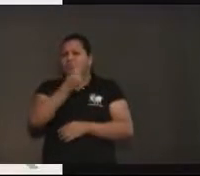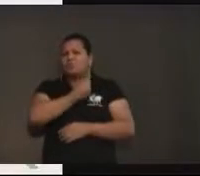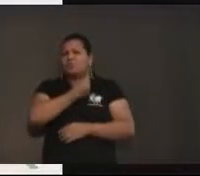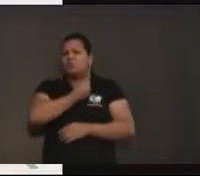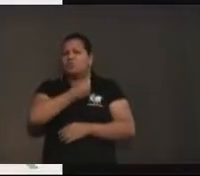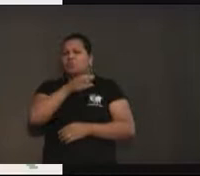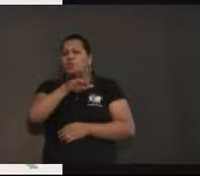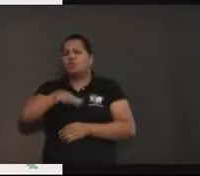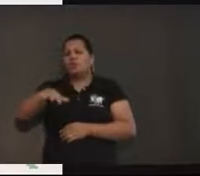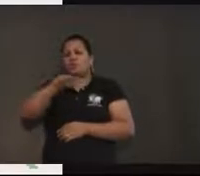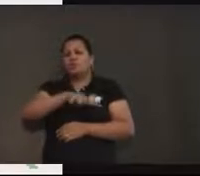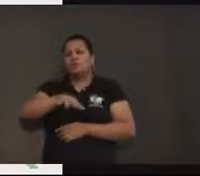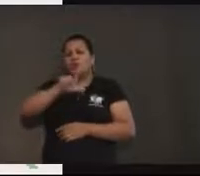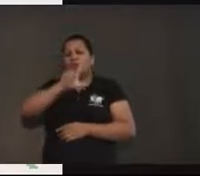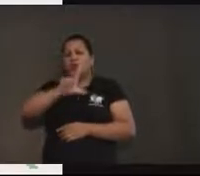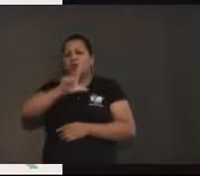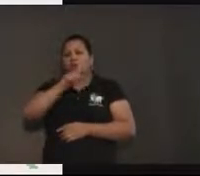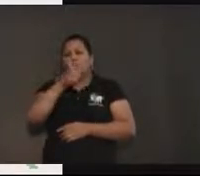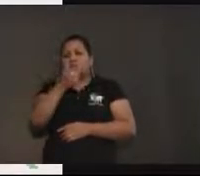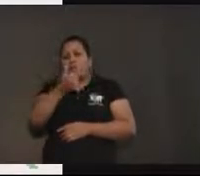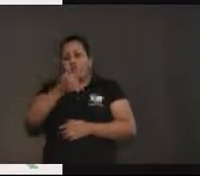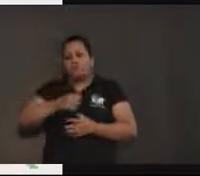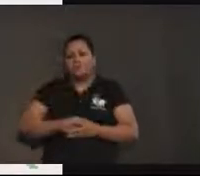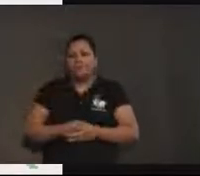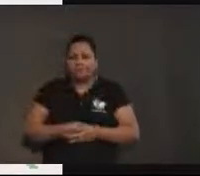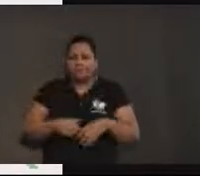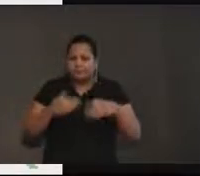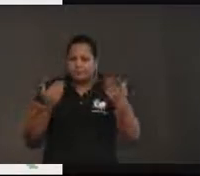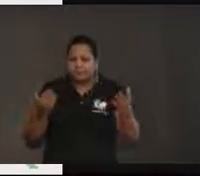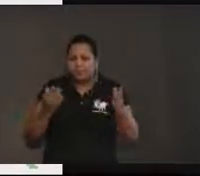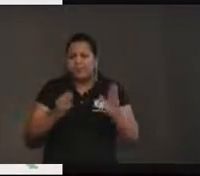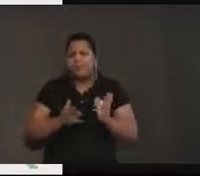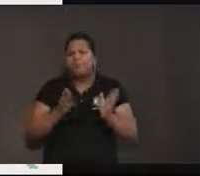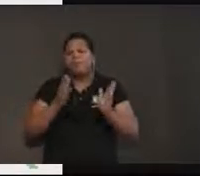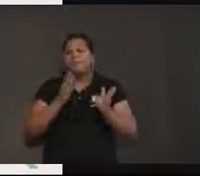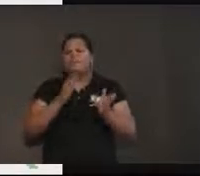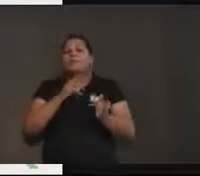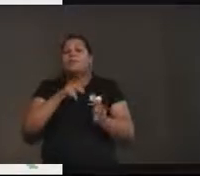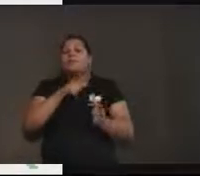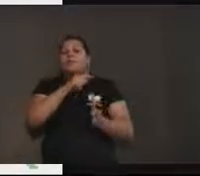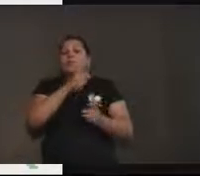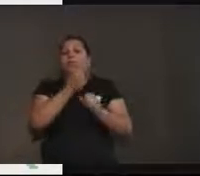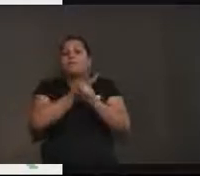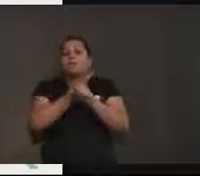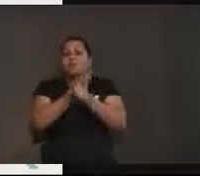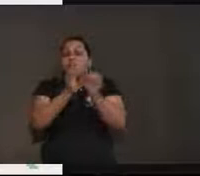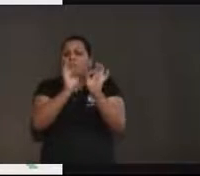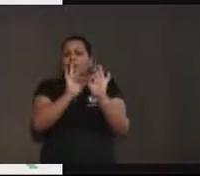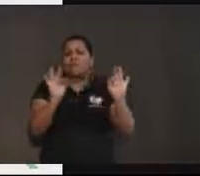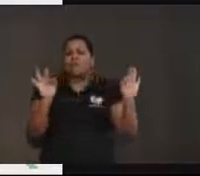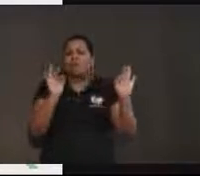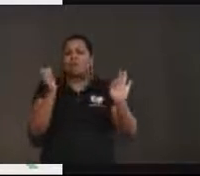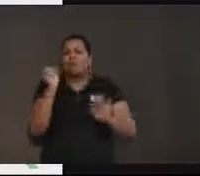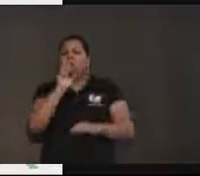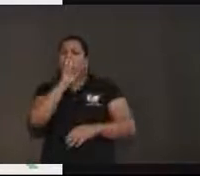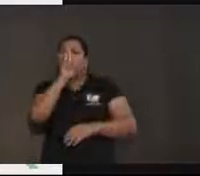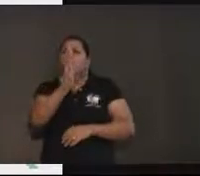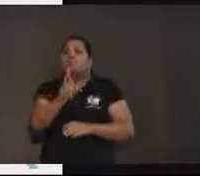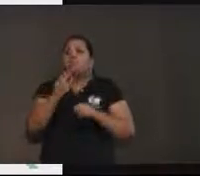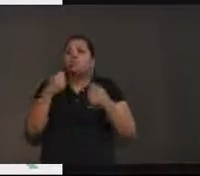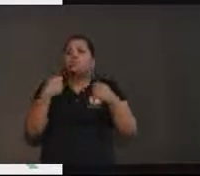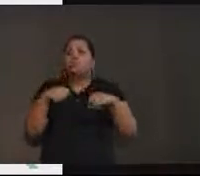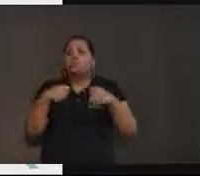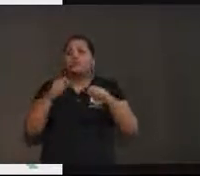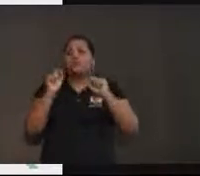espaço L2 então a gente já começa dizendo ó para procurar Essas funções vamos nos restringir o L2